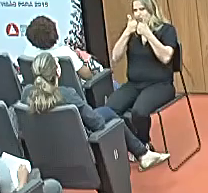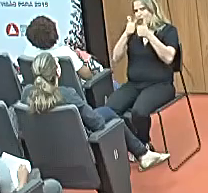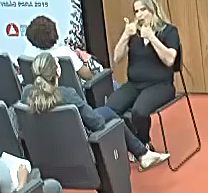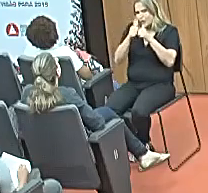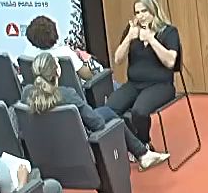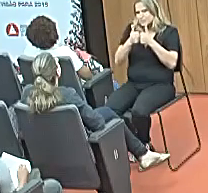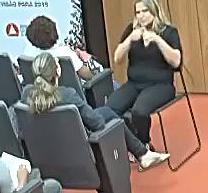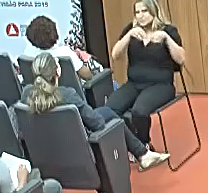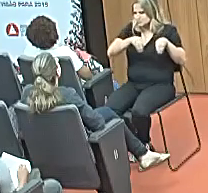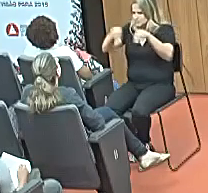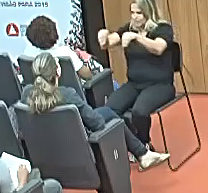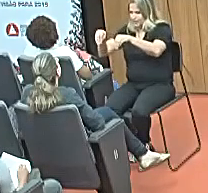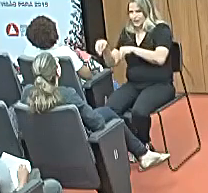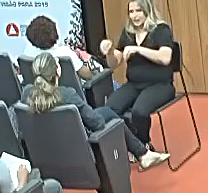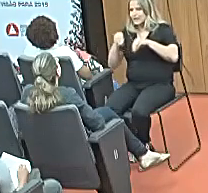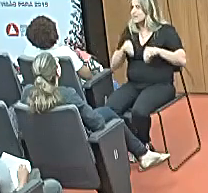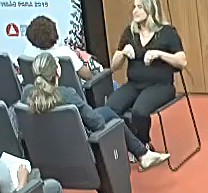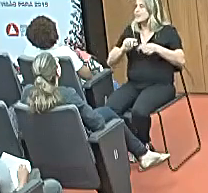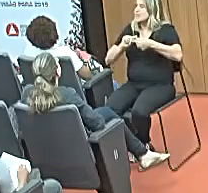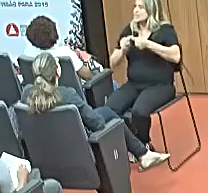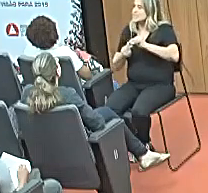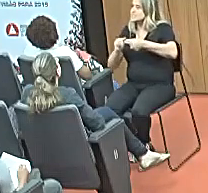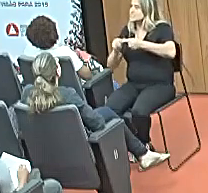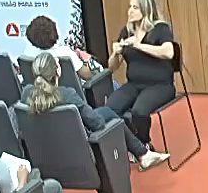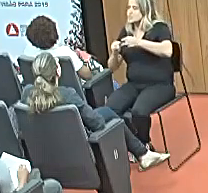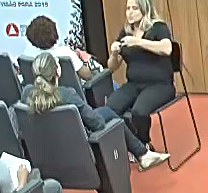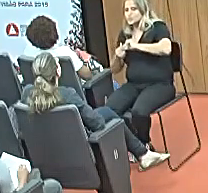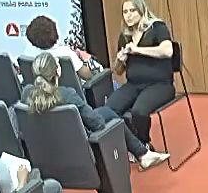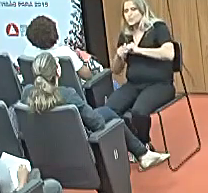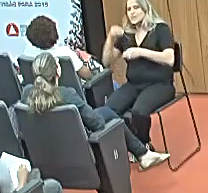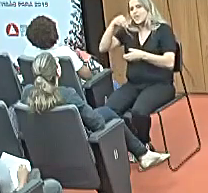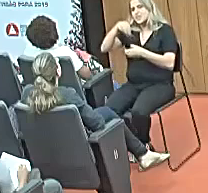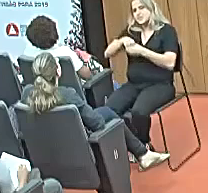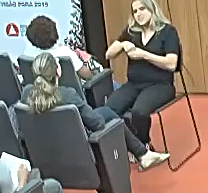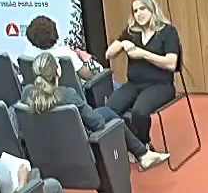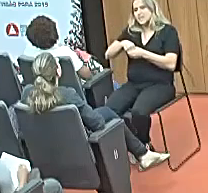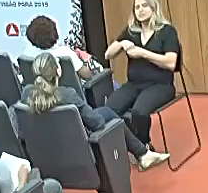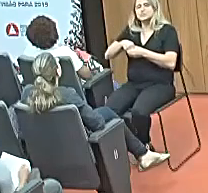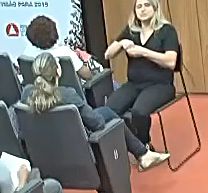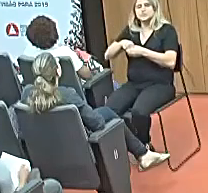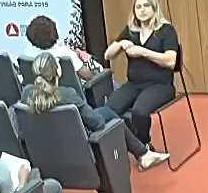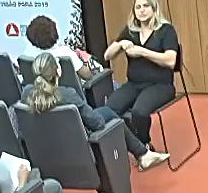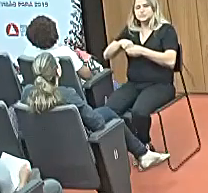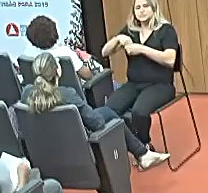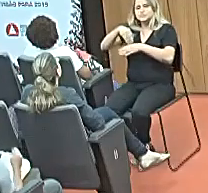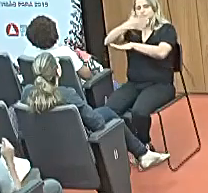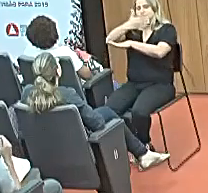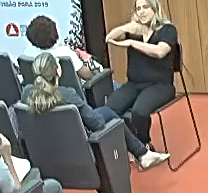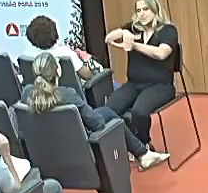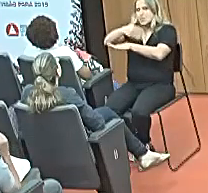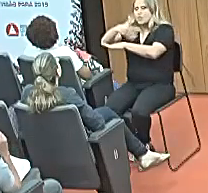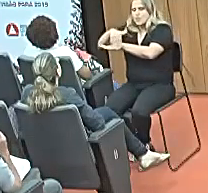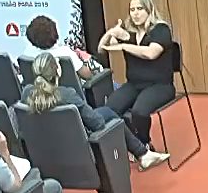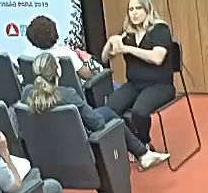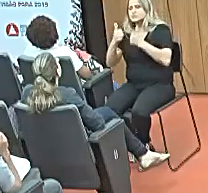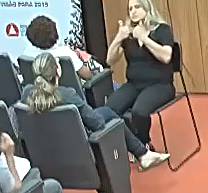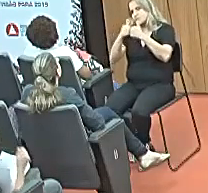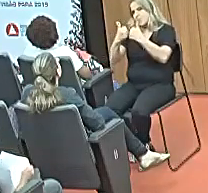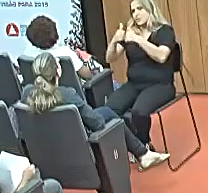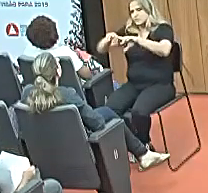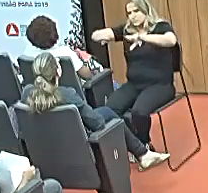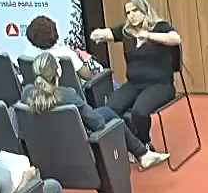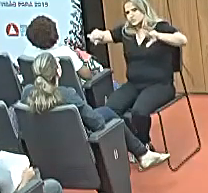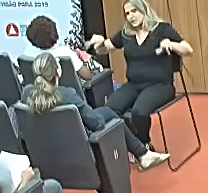mobilidade e infraestrutura dos órgãos do sistema estadual de transporte trânsito e como resultado das